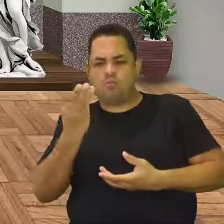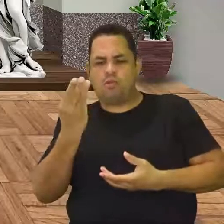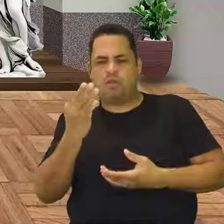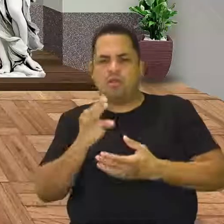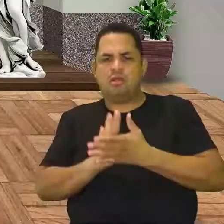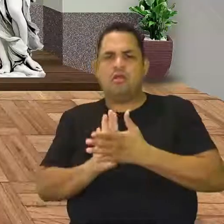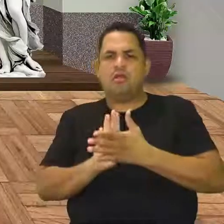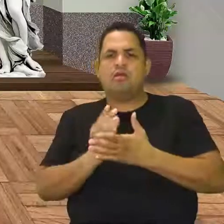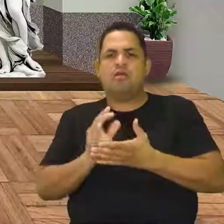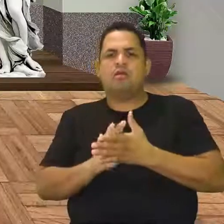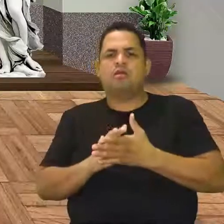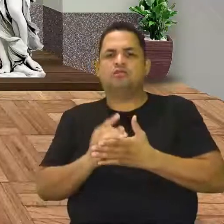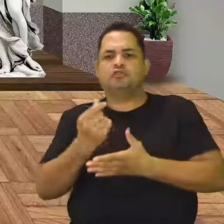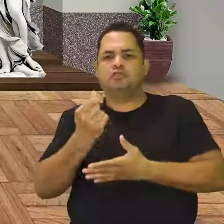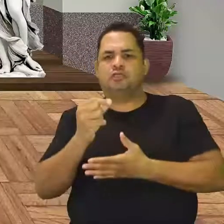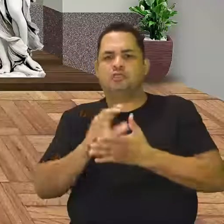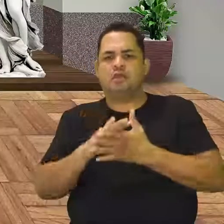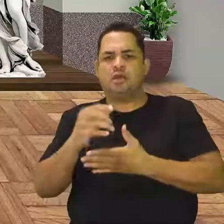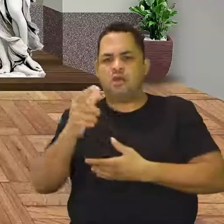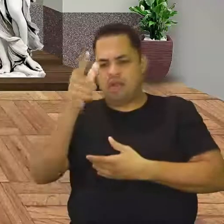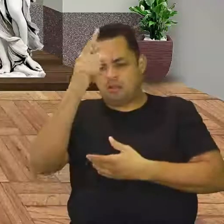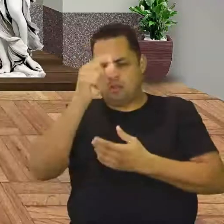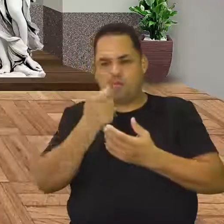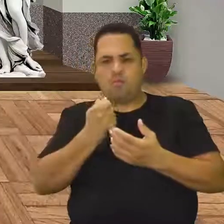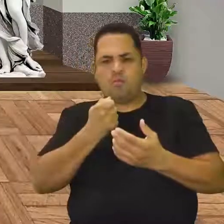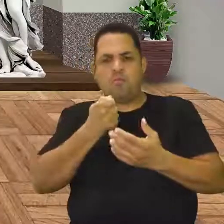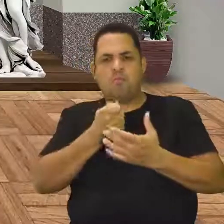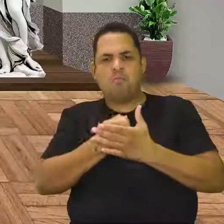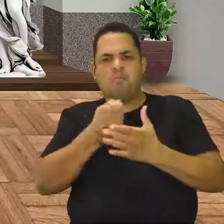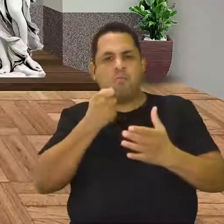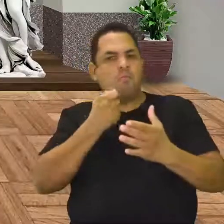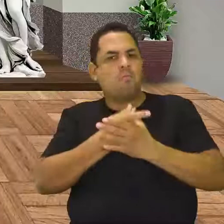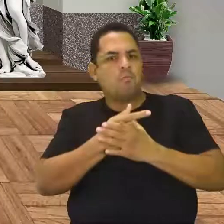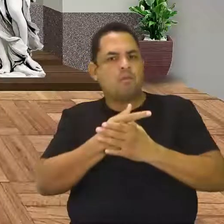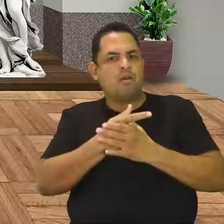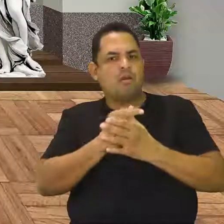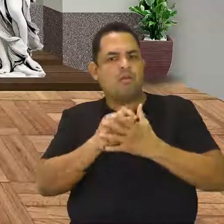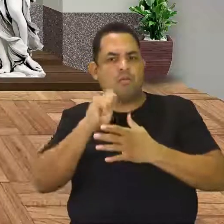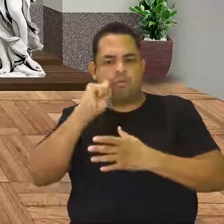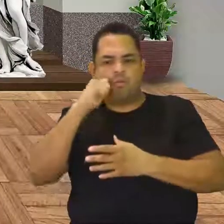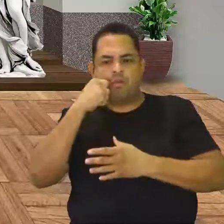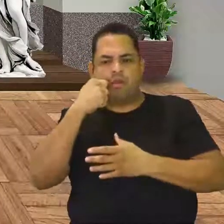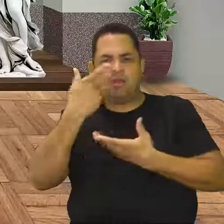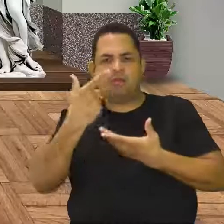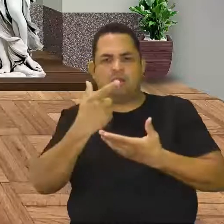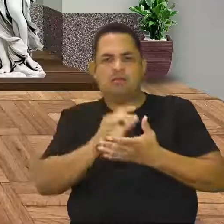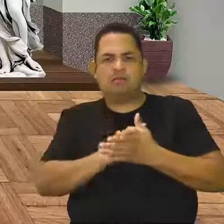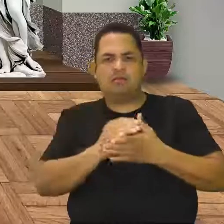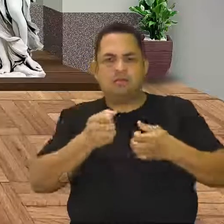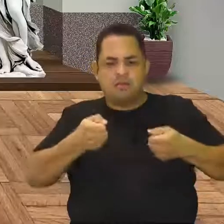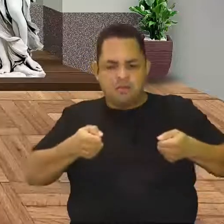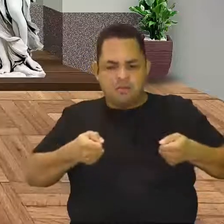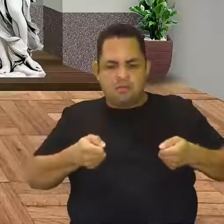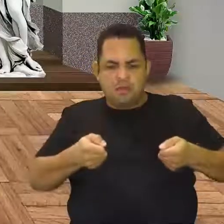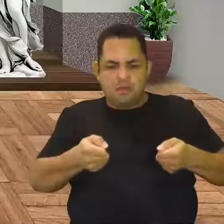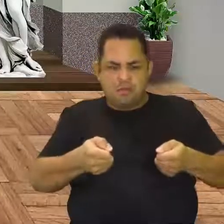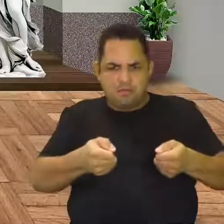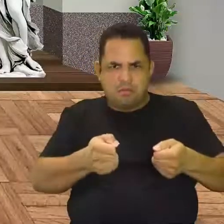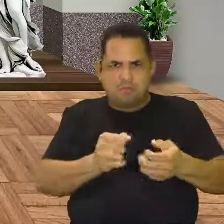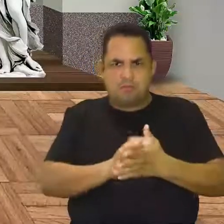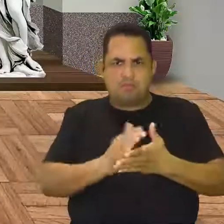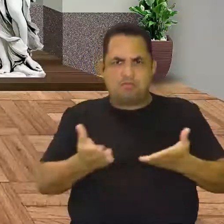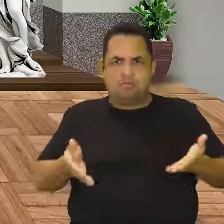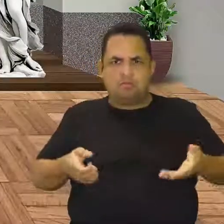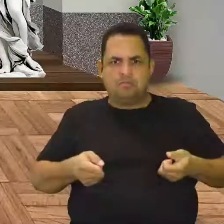alemão para comprar um pão. O dinheiro perdeu o valor. O cara pegava um carrinho de mão cheio de